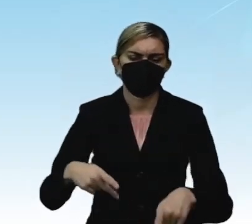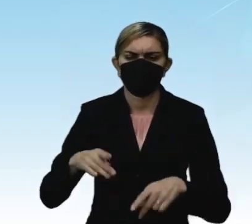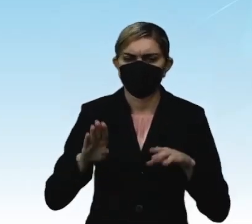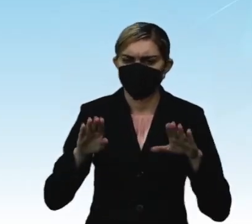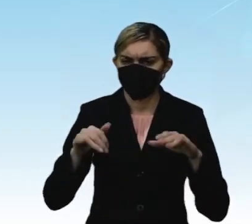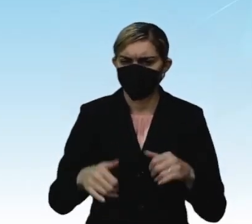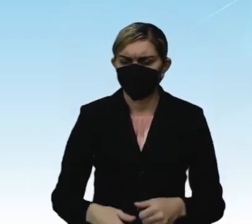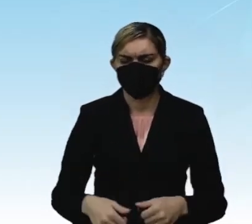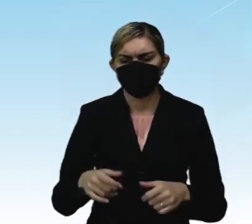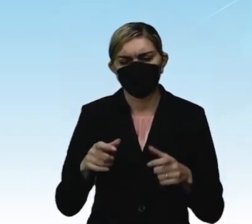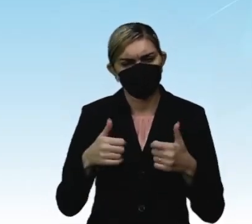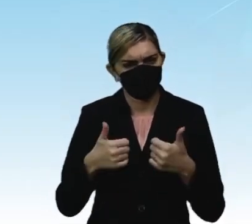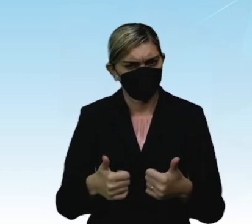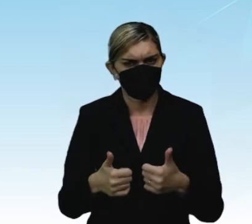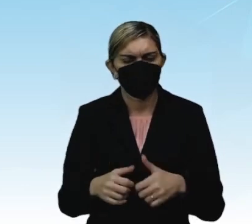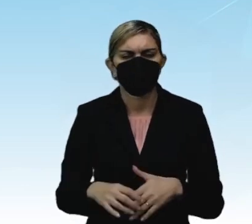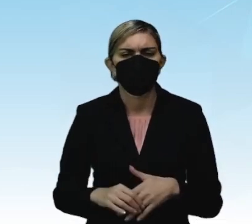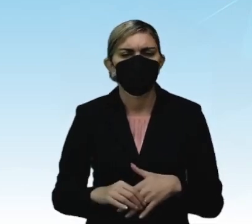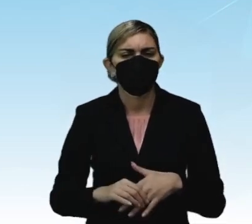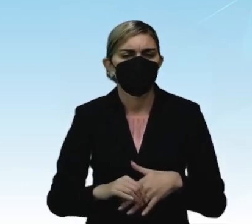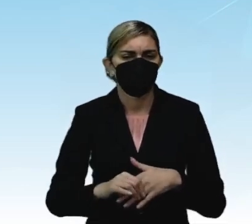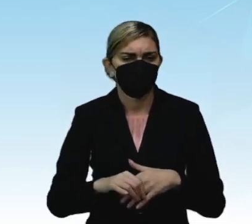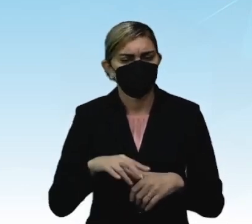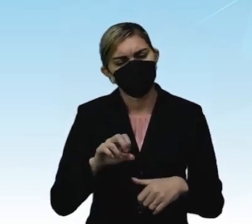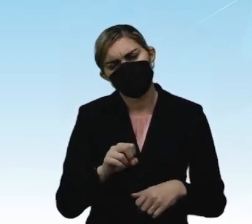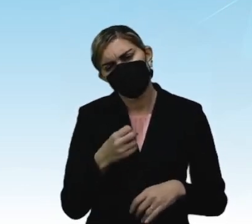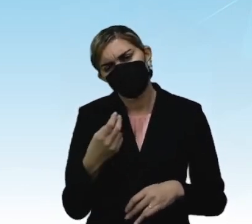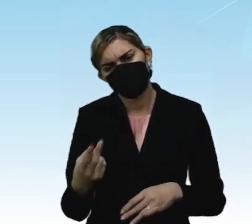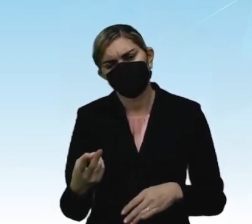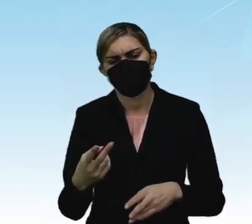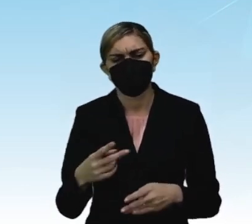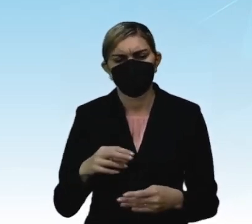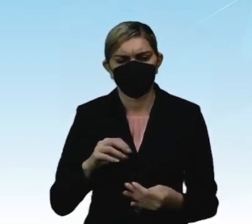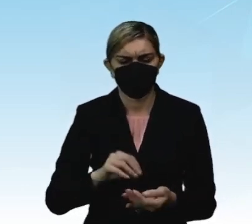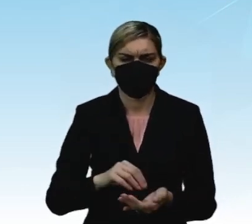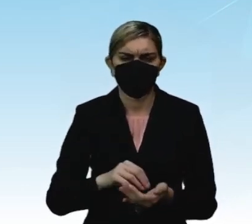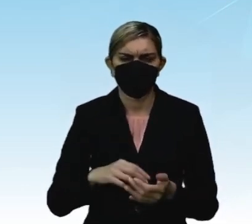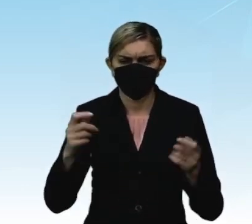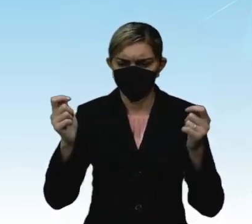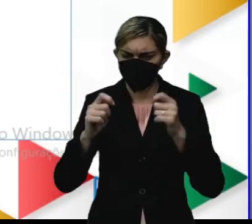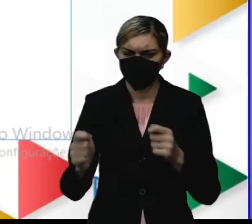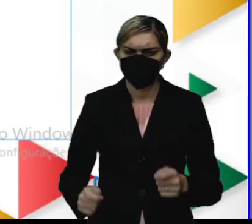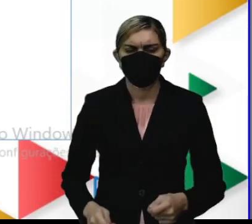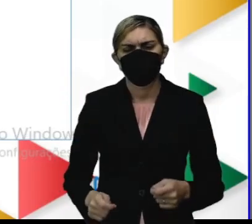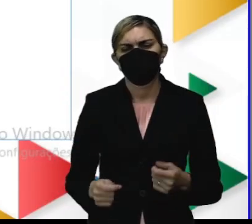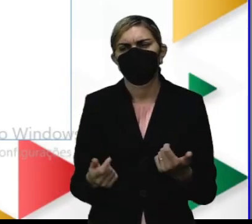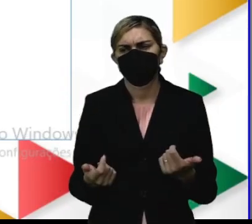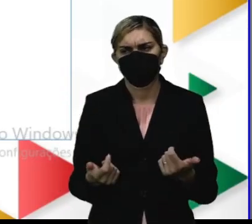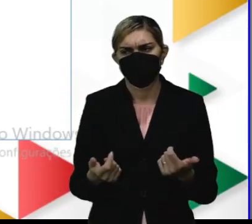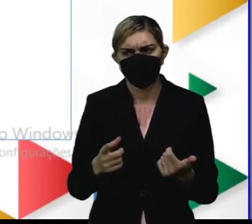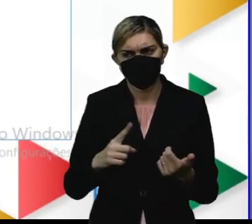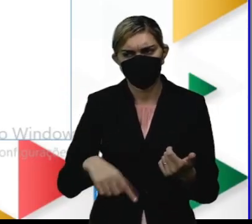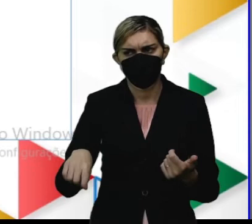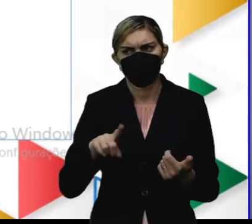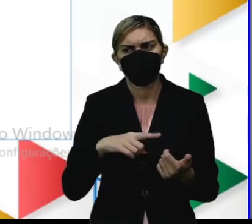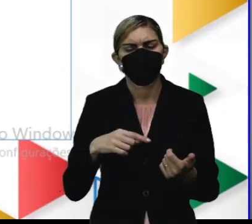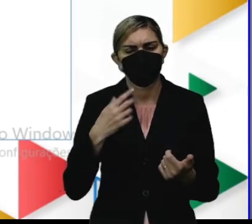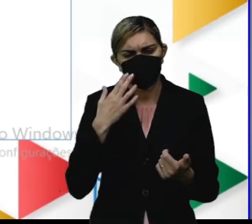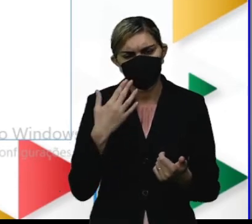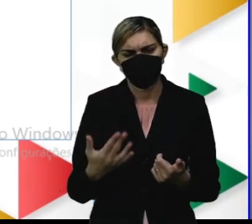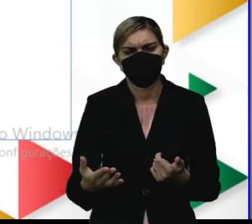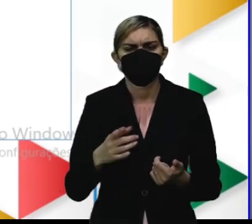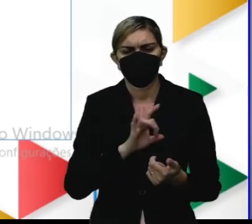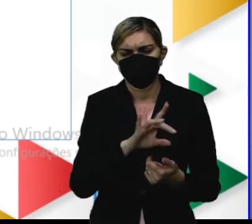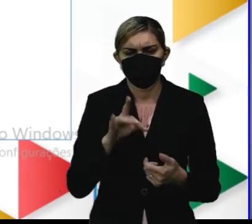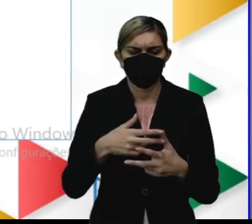bem civilizados. Ou seria uma ausência de um artesanato? Oxe, prof, não, a gente tem